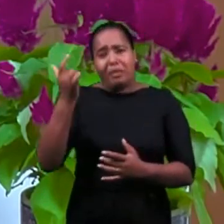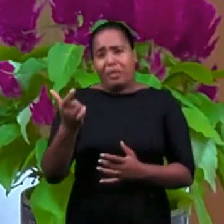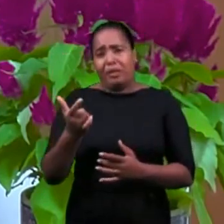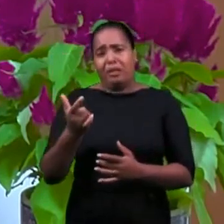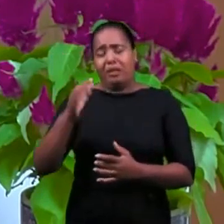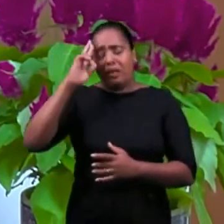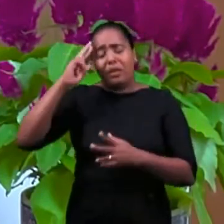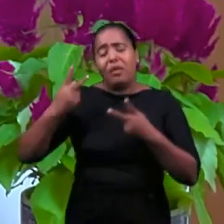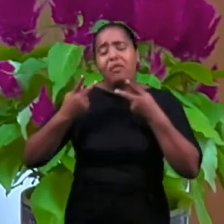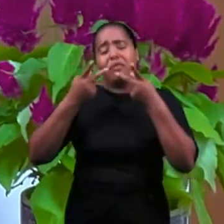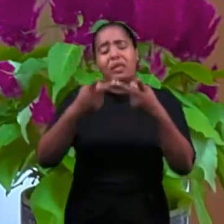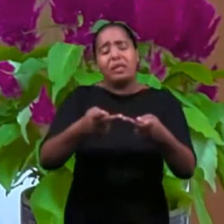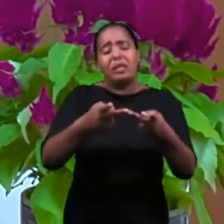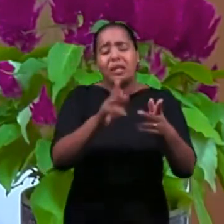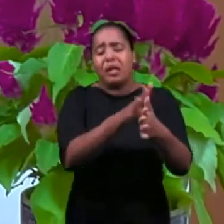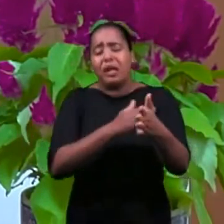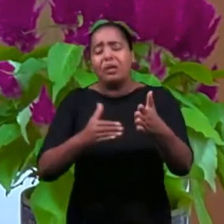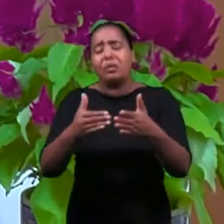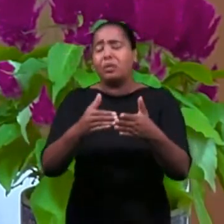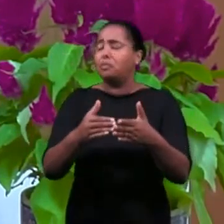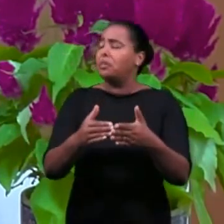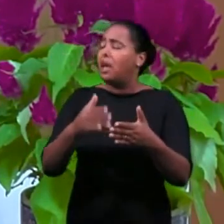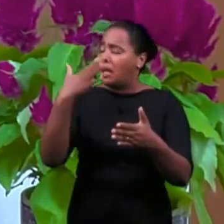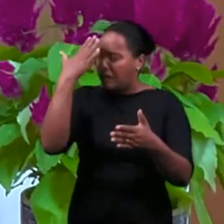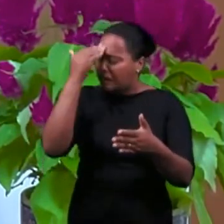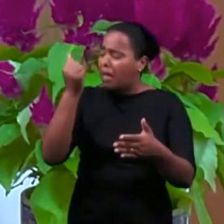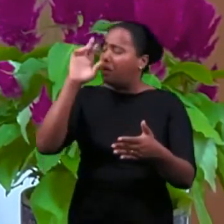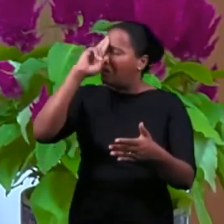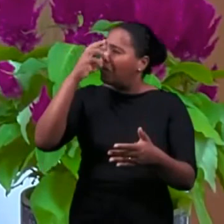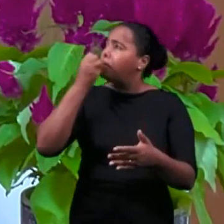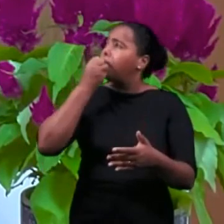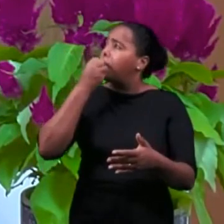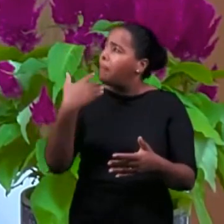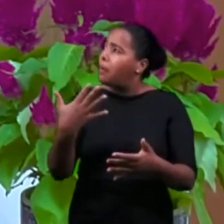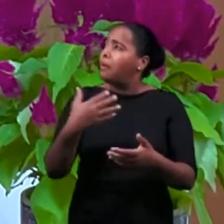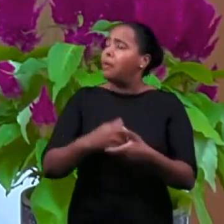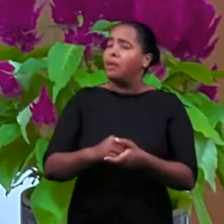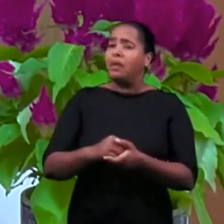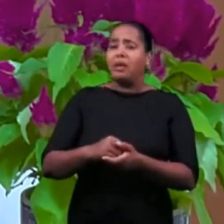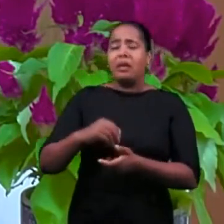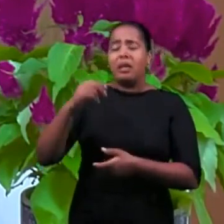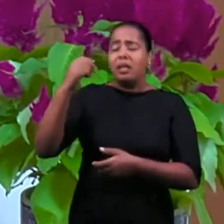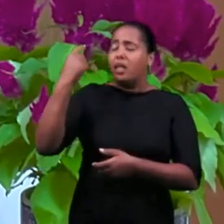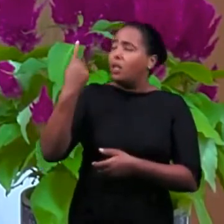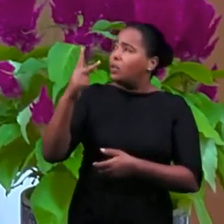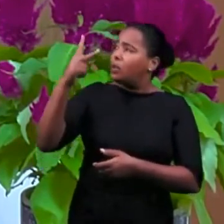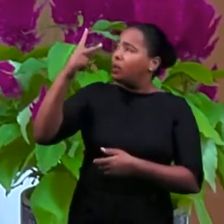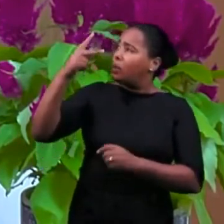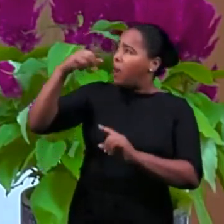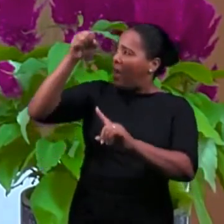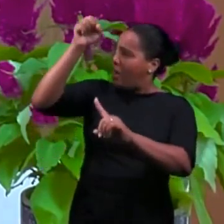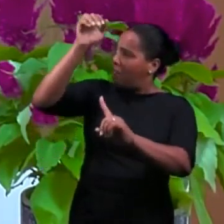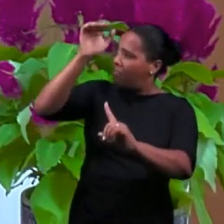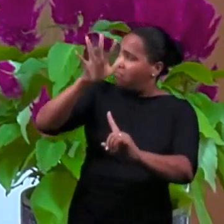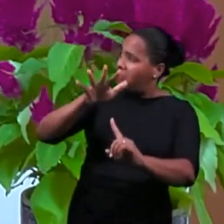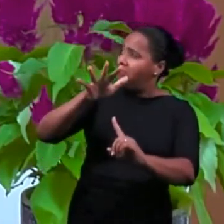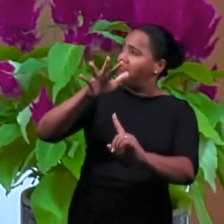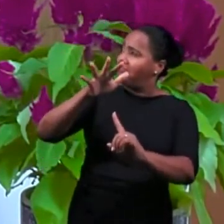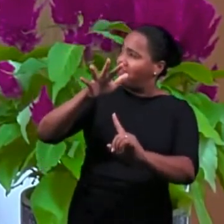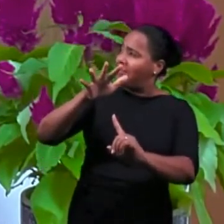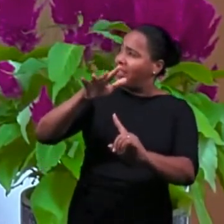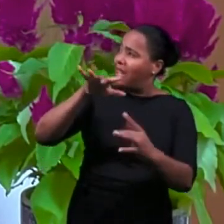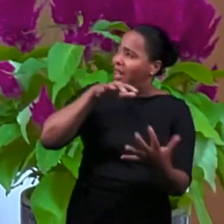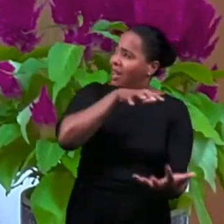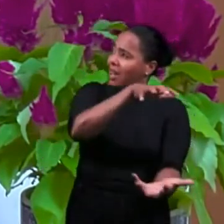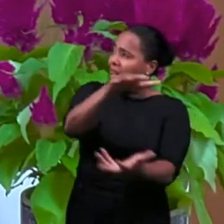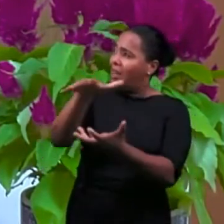todos, porque tu és bom. E a tua graça tem sido estendida sobre o mundo